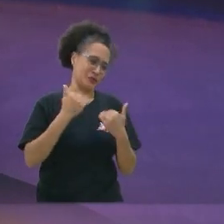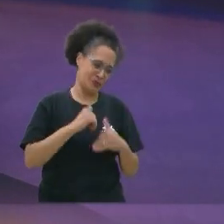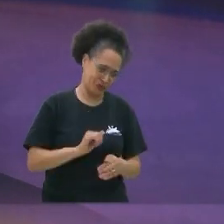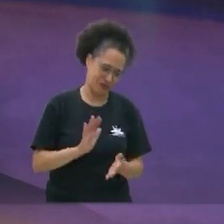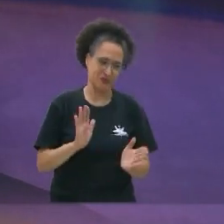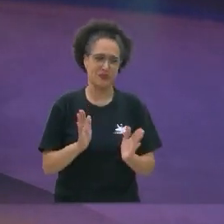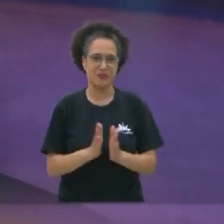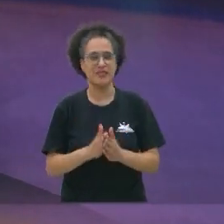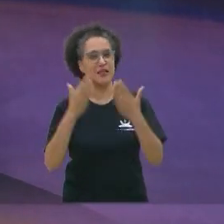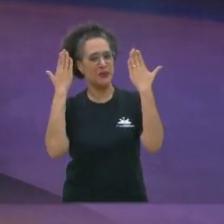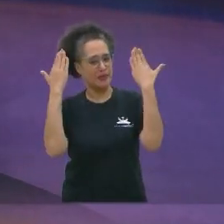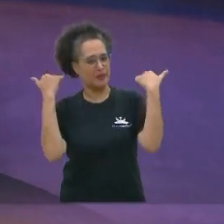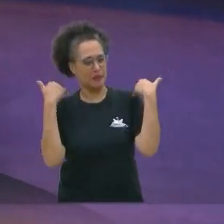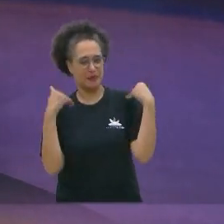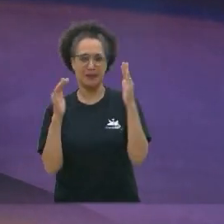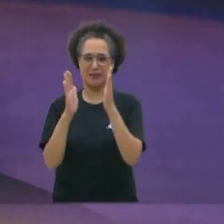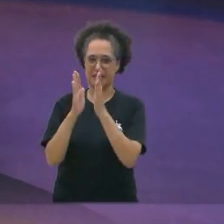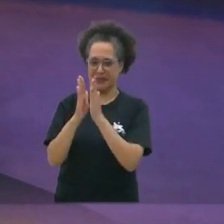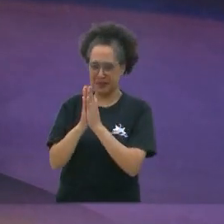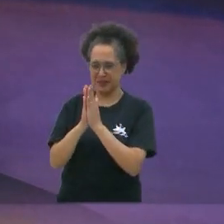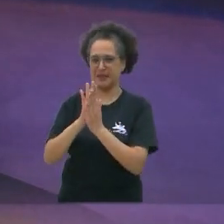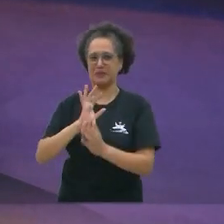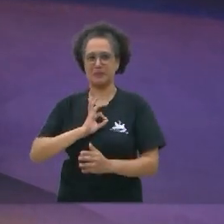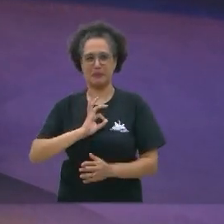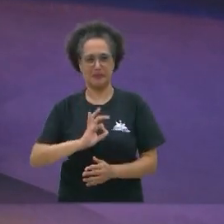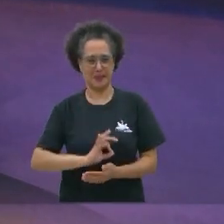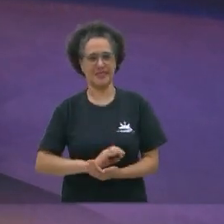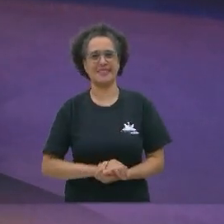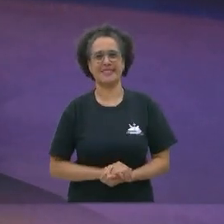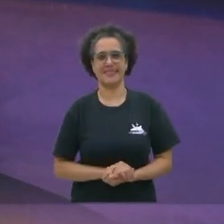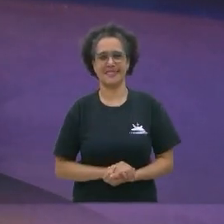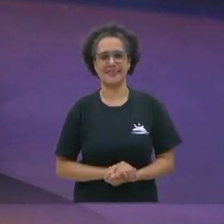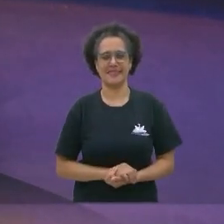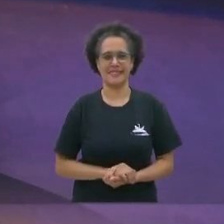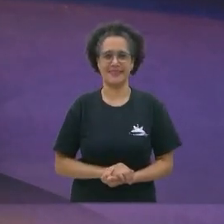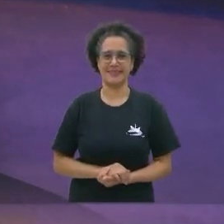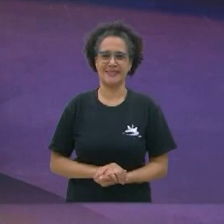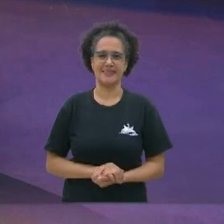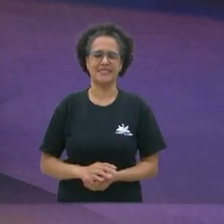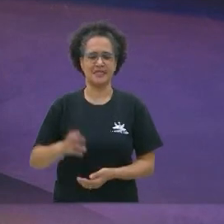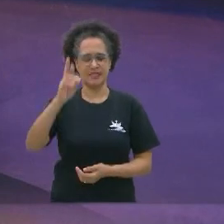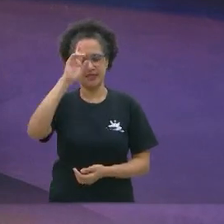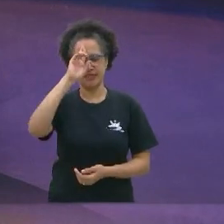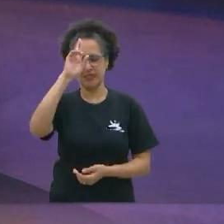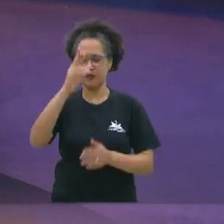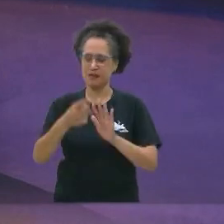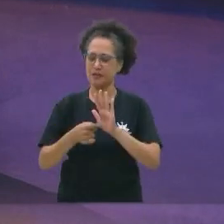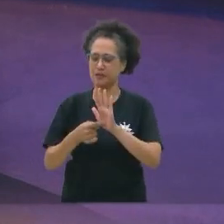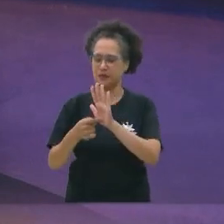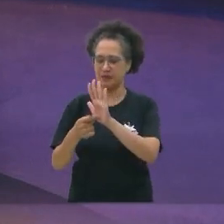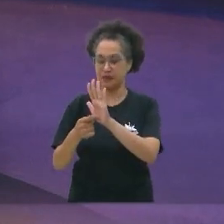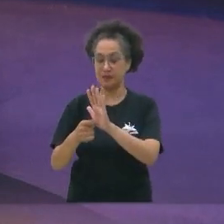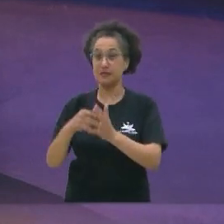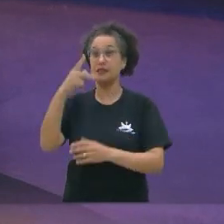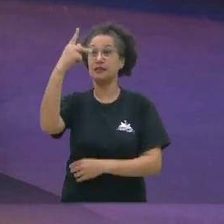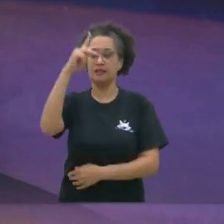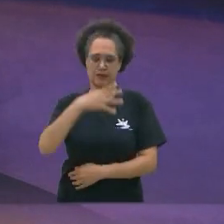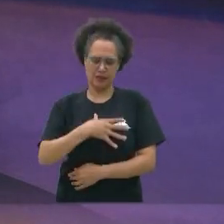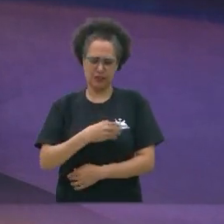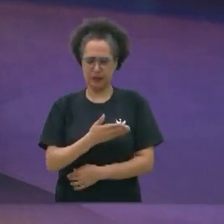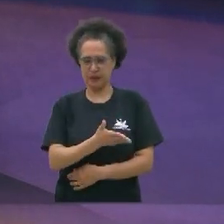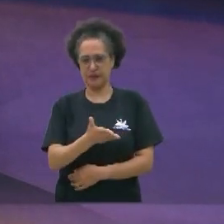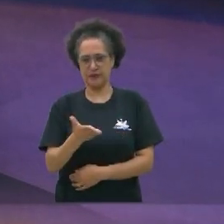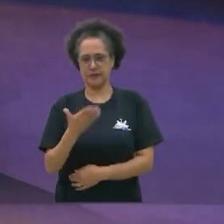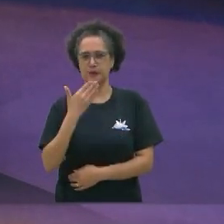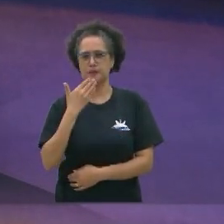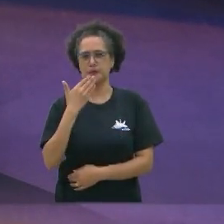pro padre. Vem cá, irmã. Senhora que reza pro padre, irmã. Queremos, Senhor, vos apresentar esse teu filho nessa noite,